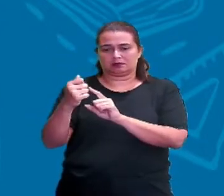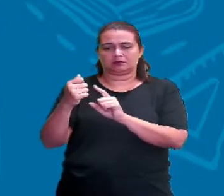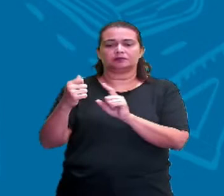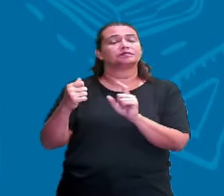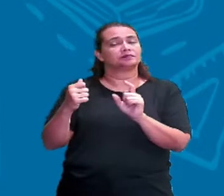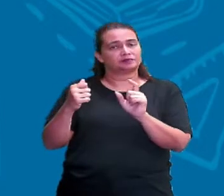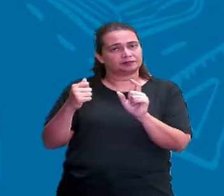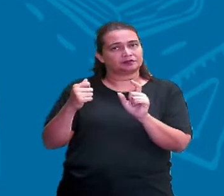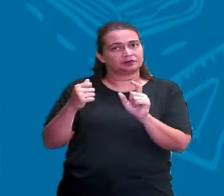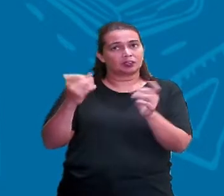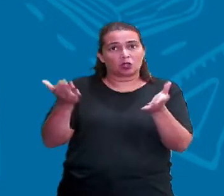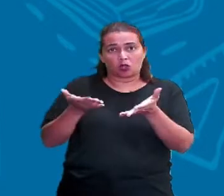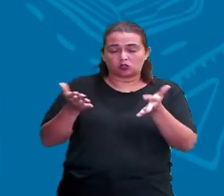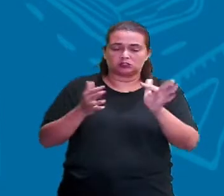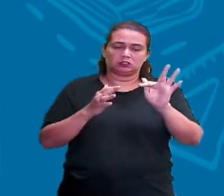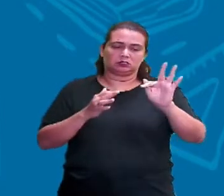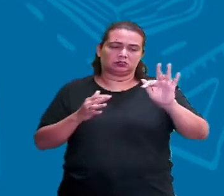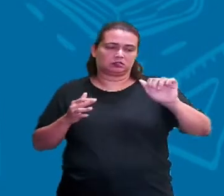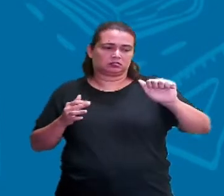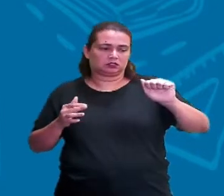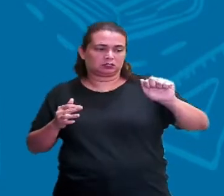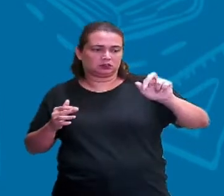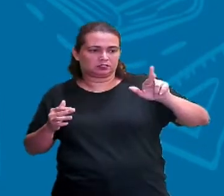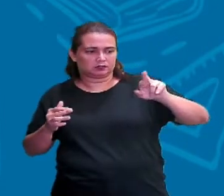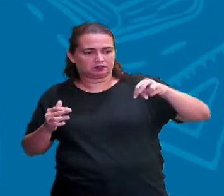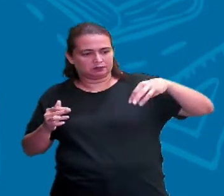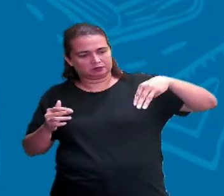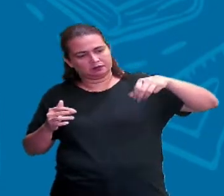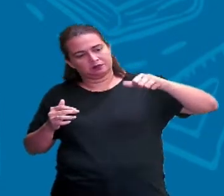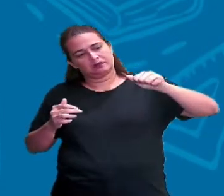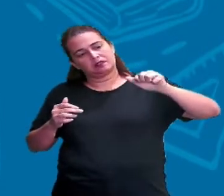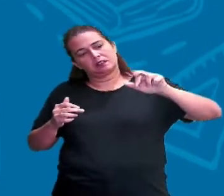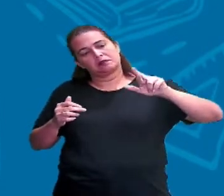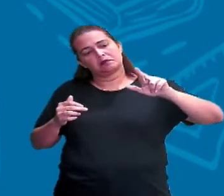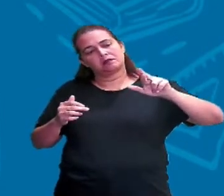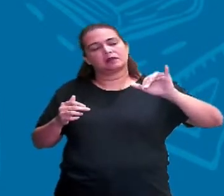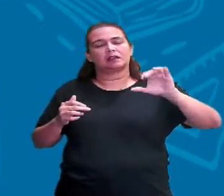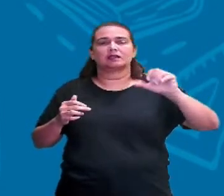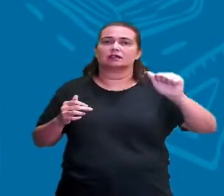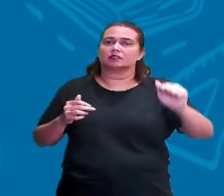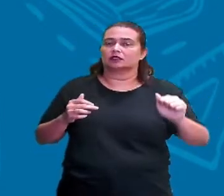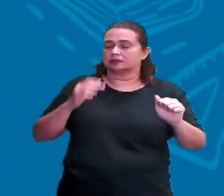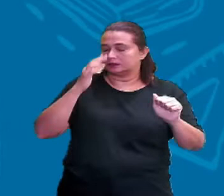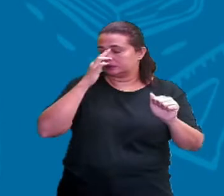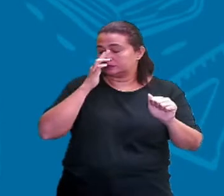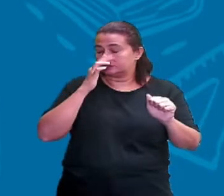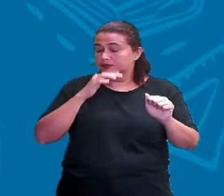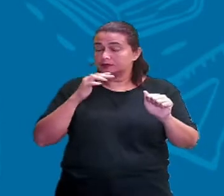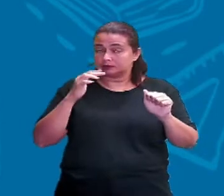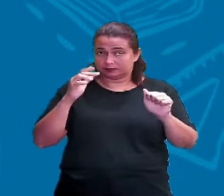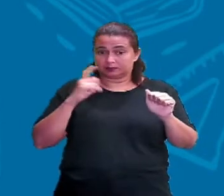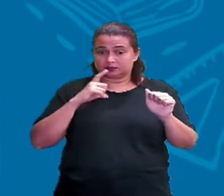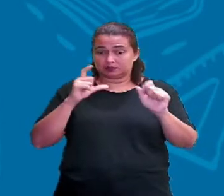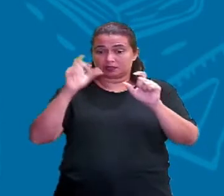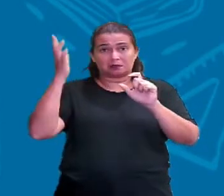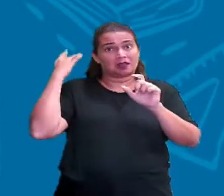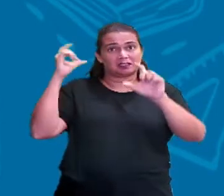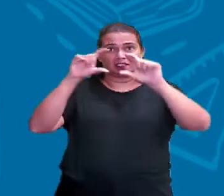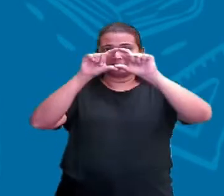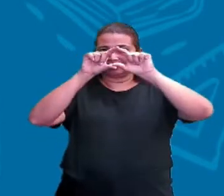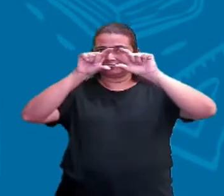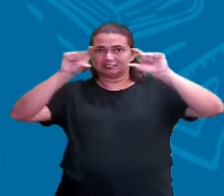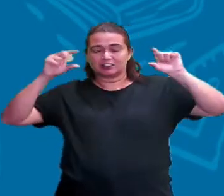aí, como exemplo, temos aí a fachada, né, desse prédio aí, ó, farmácia com PH. Então, é